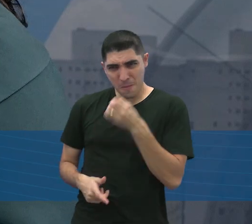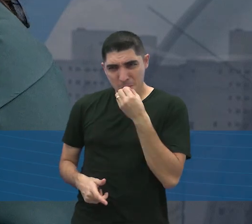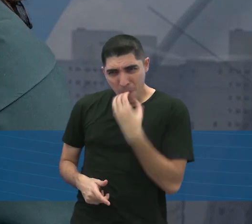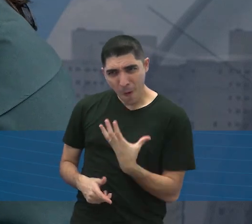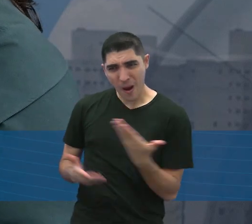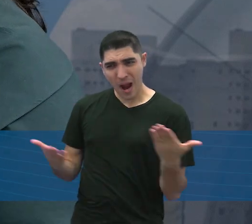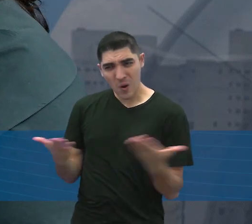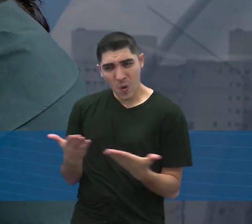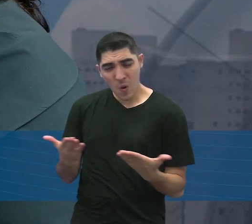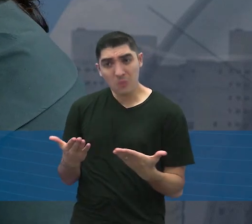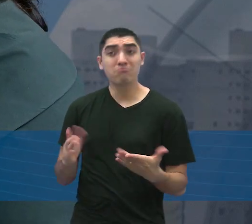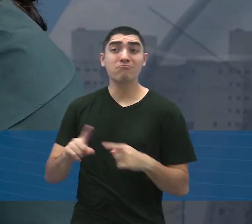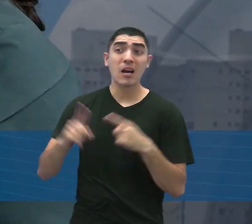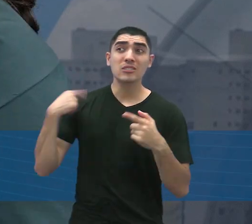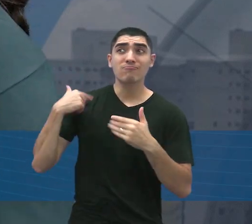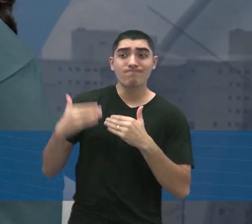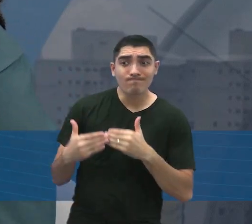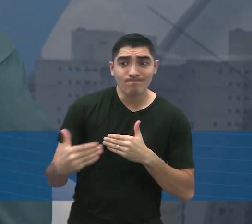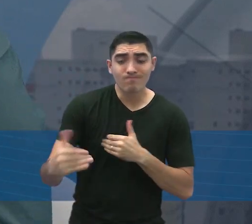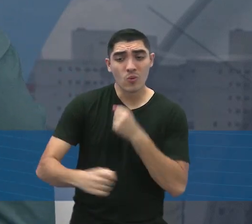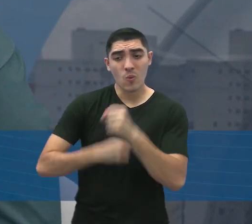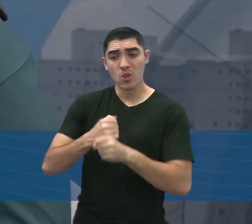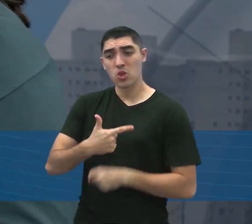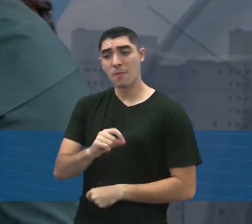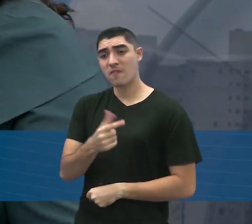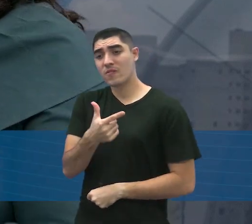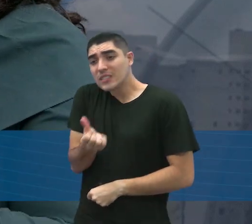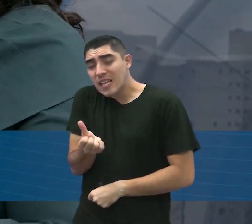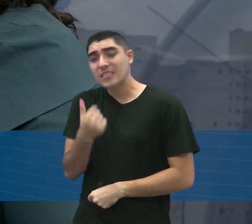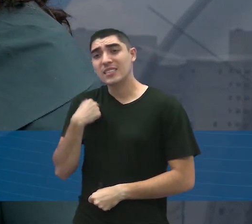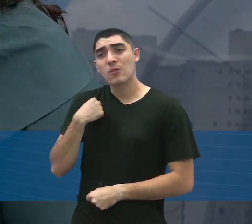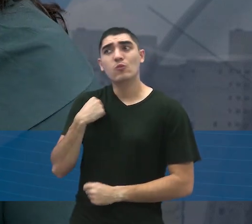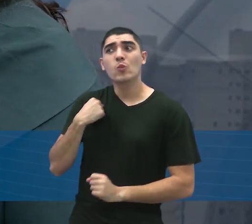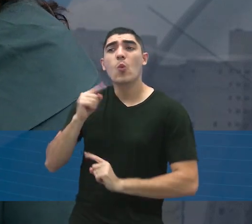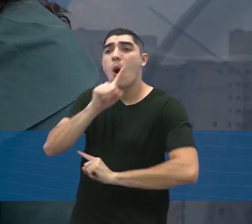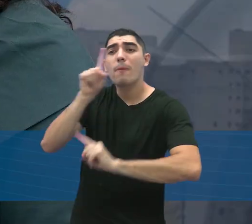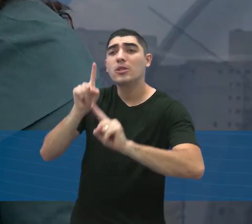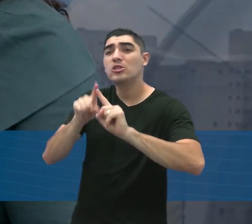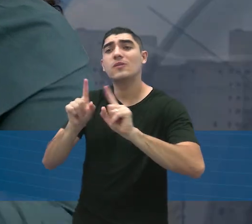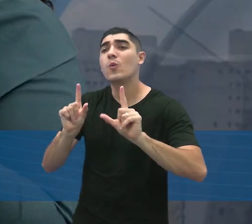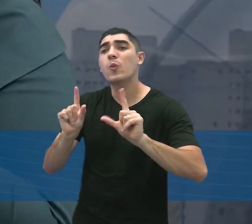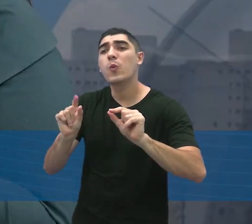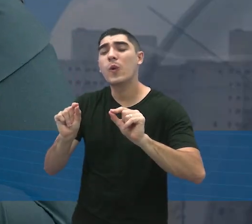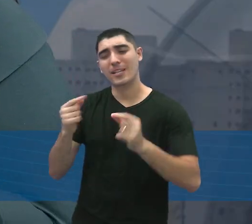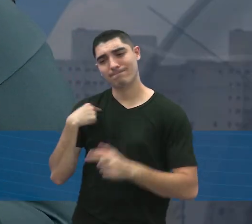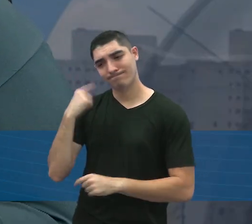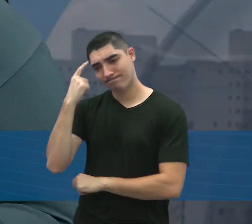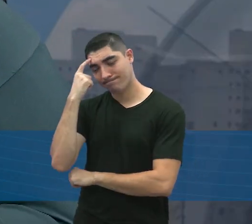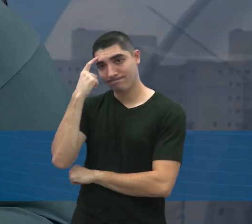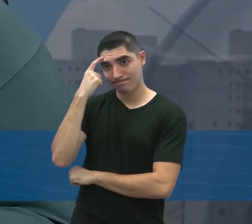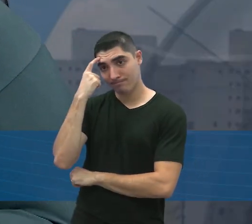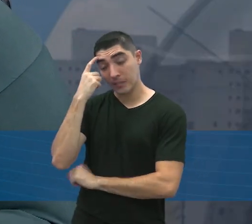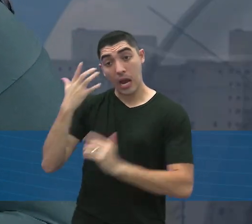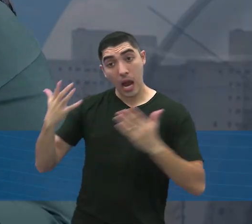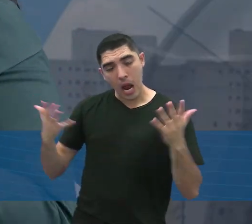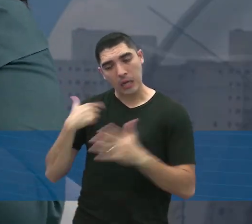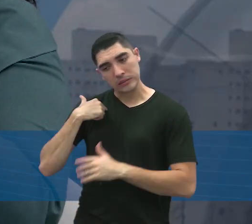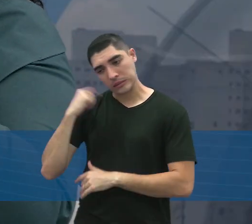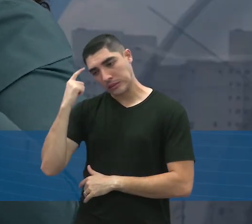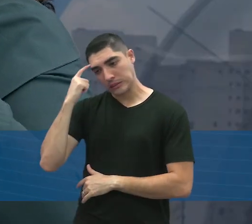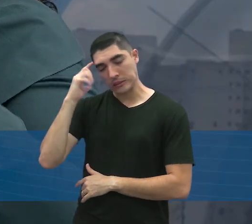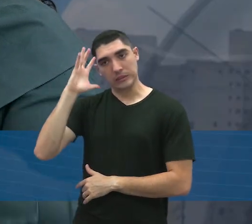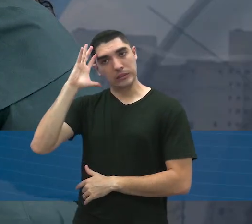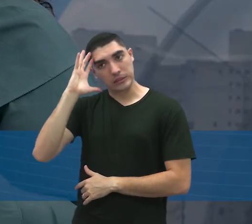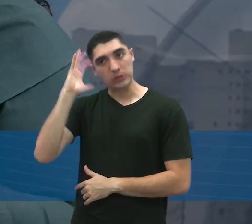que eu quero ter em 2026? E esse orçamento, né, professor, ele vira o jogo, porque eu consigo, a partir dele,